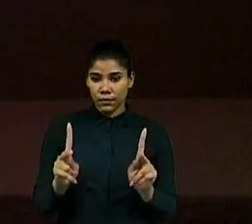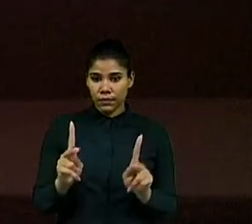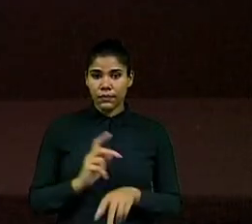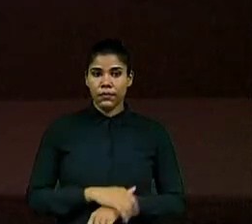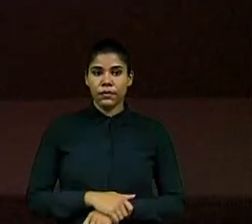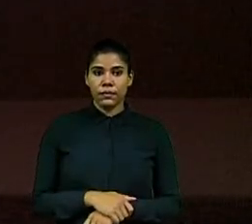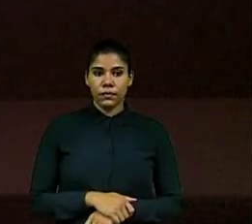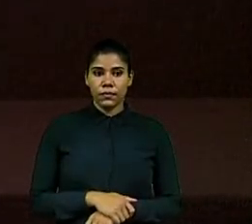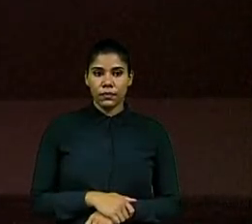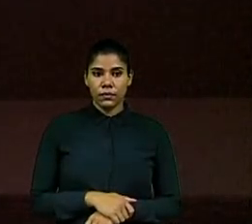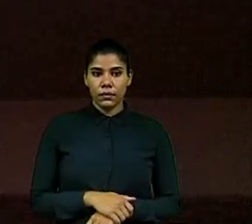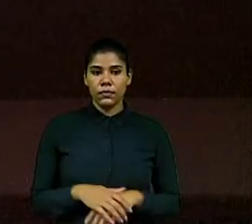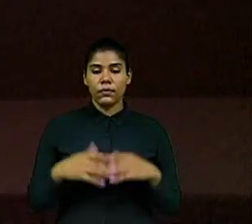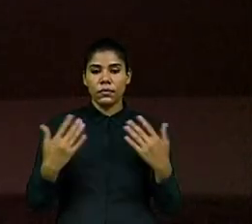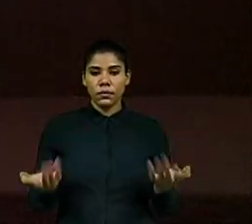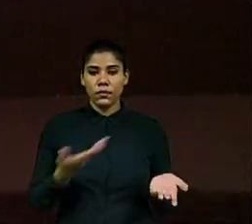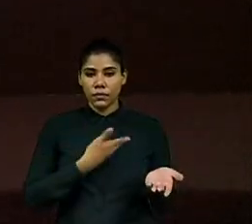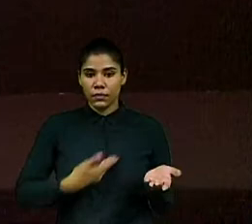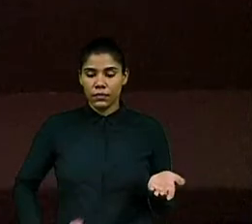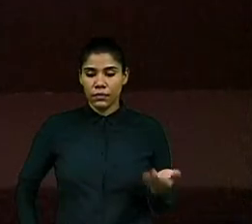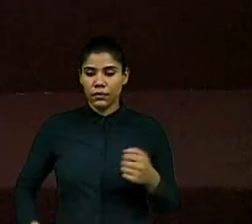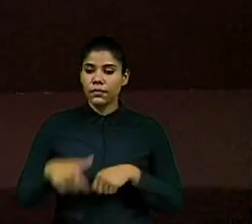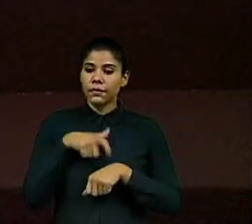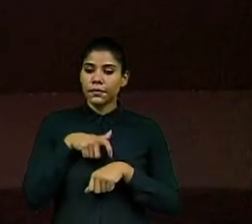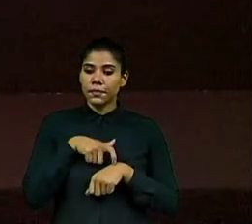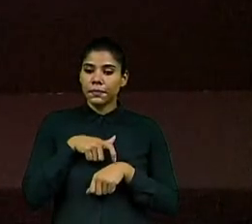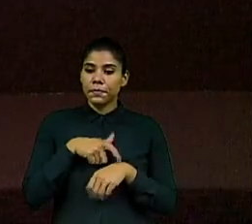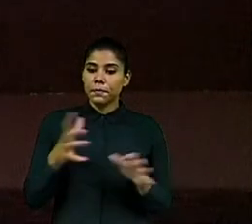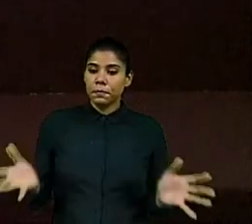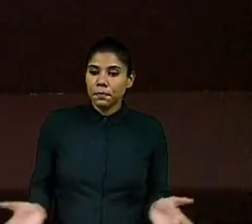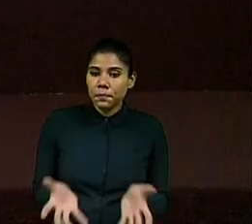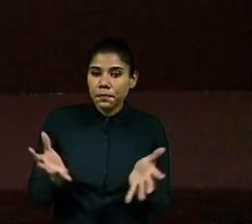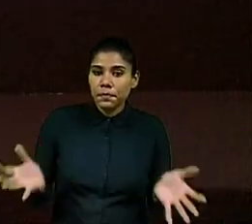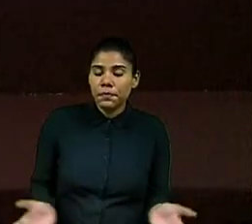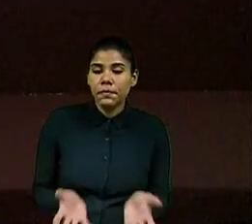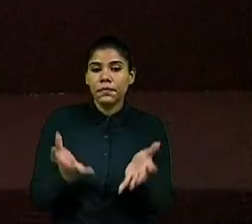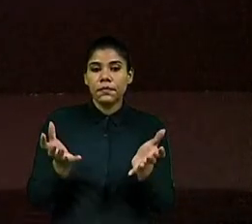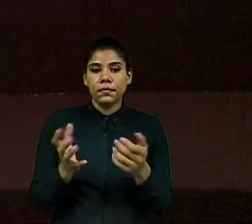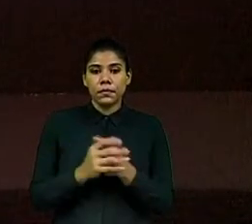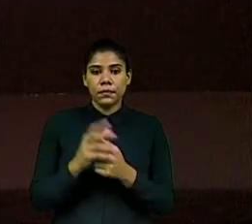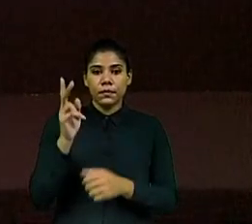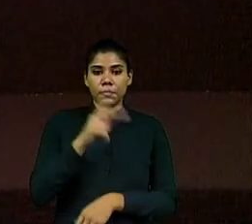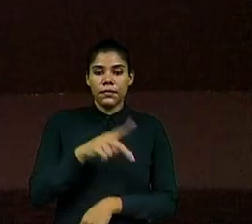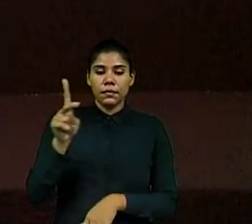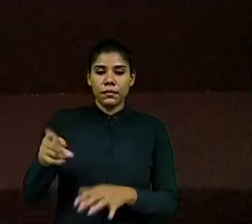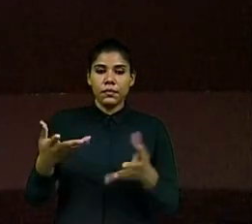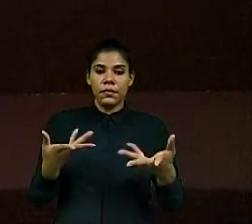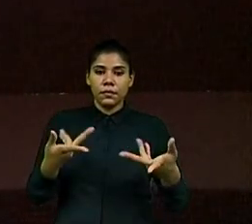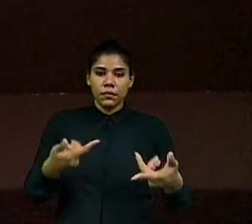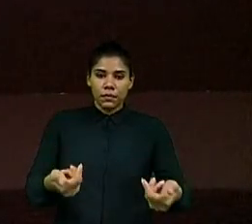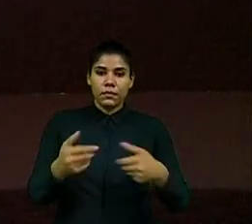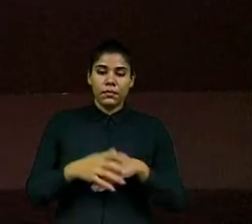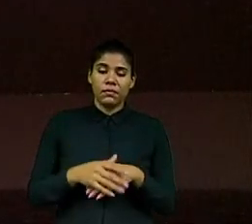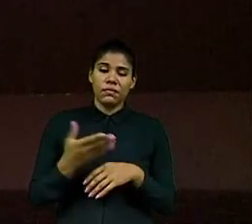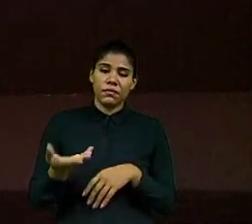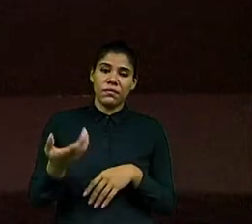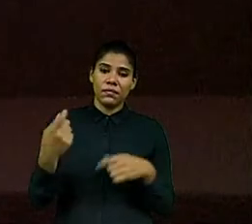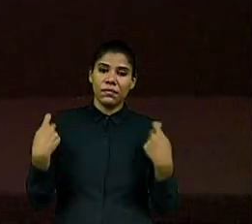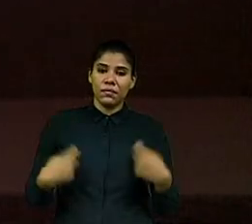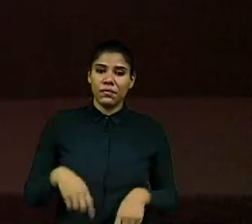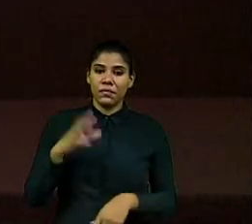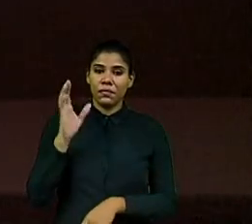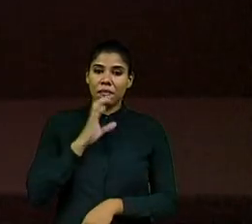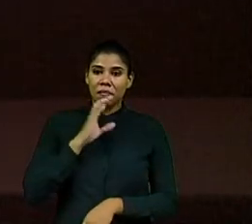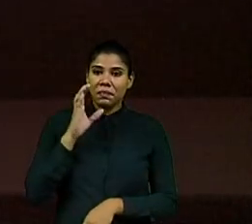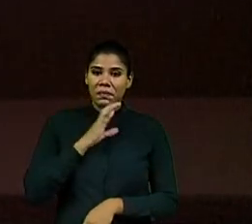iniciando no nosso momento rápido motivacional que o jogo da professora eu fiquei constrangida ela tem que correr no finalzinho de tão bom que tava